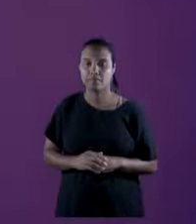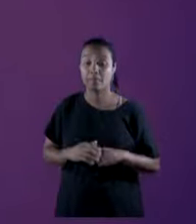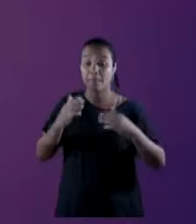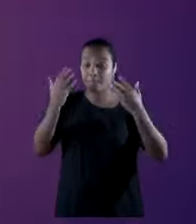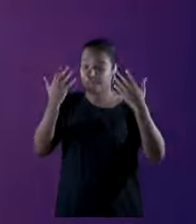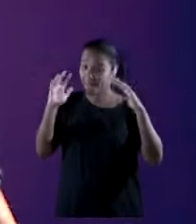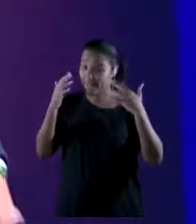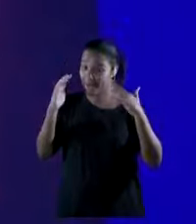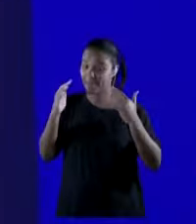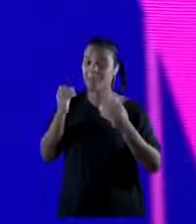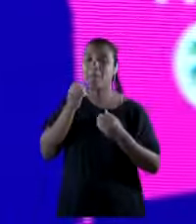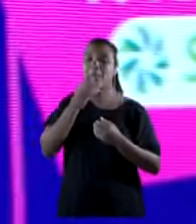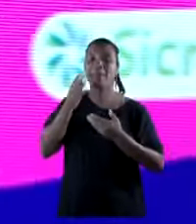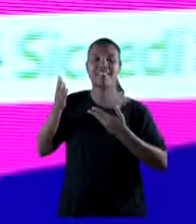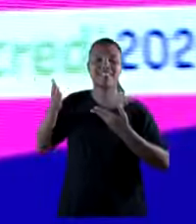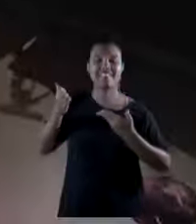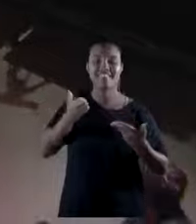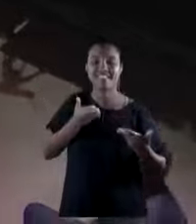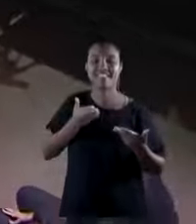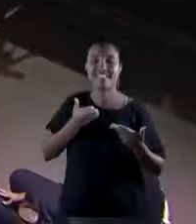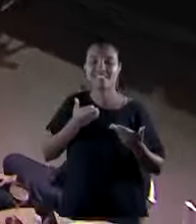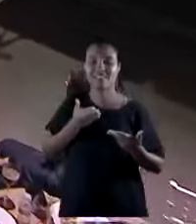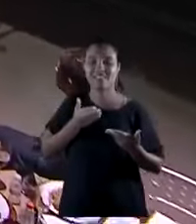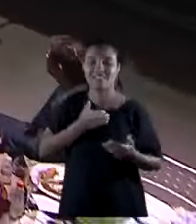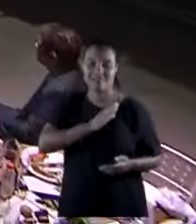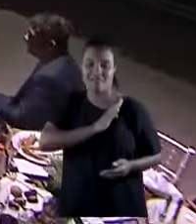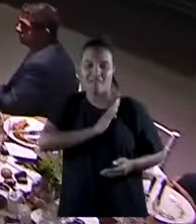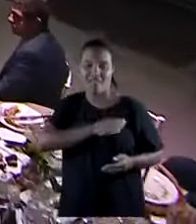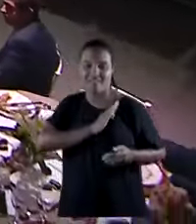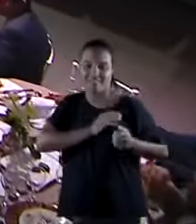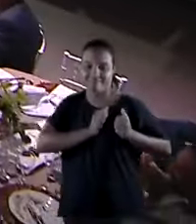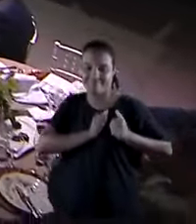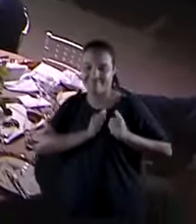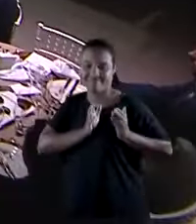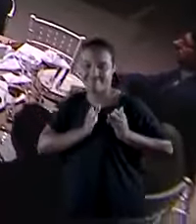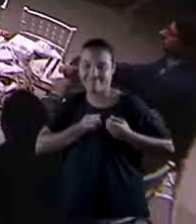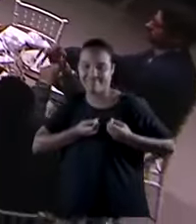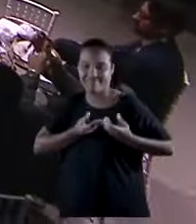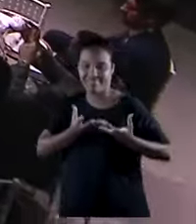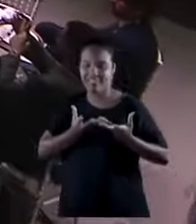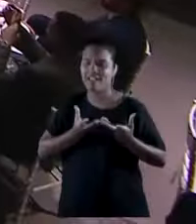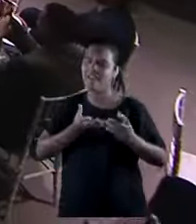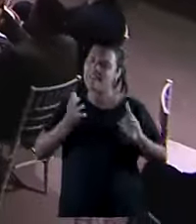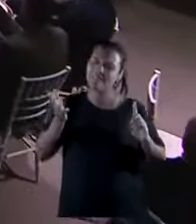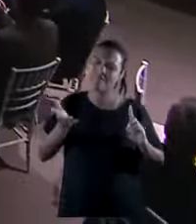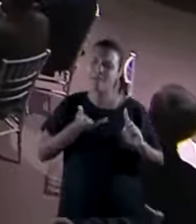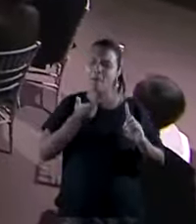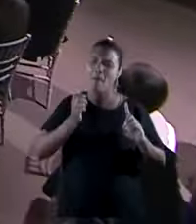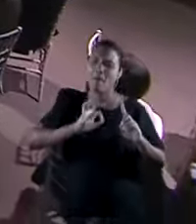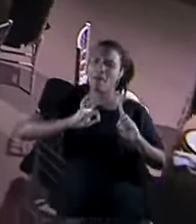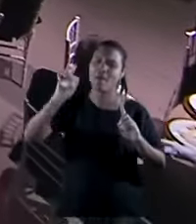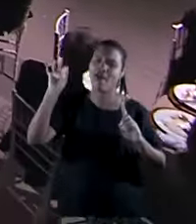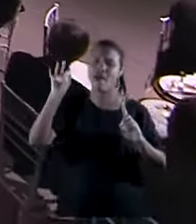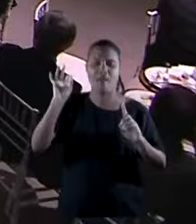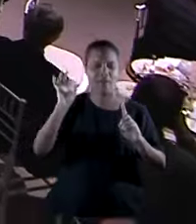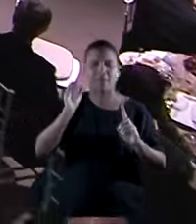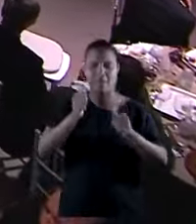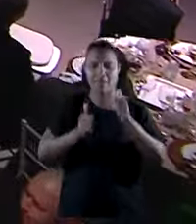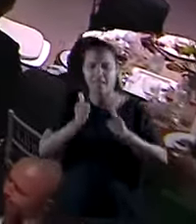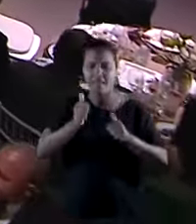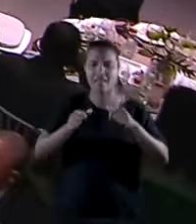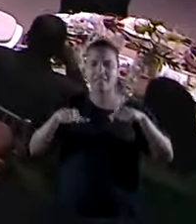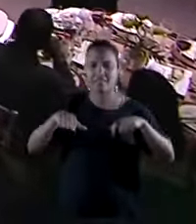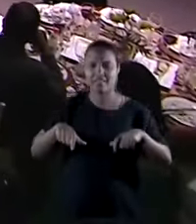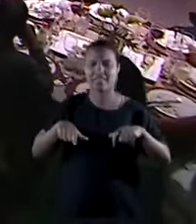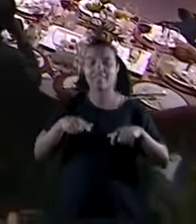Parabéns e bem-vindo. Fala de coração. Grande revelação do campeonato. Disparado. Parabéns. Muito parabéns. Bem também. E a verdinha